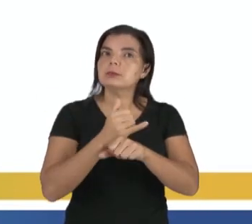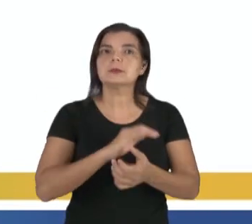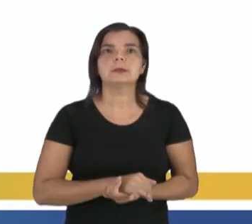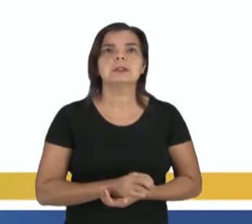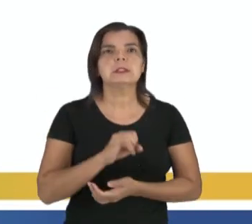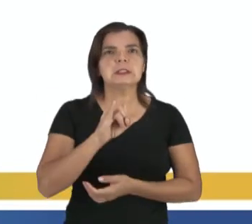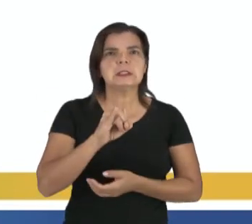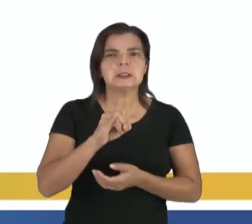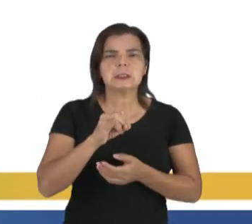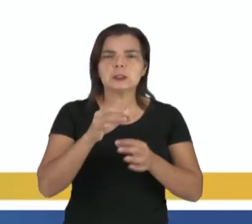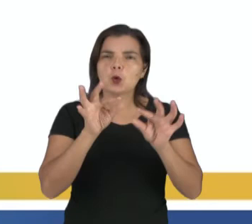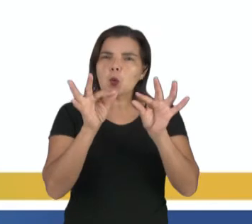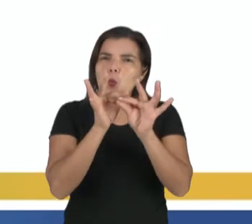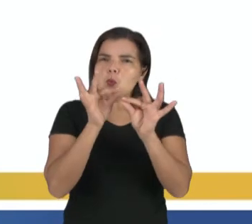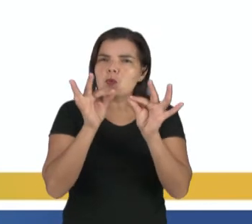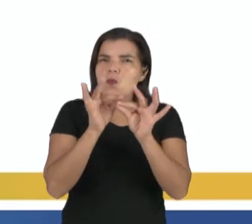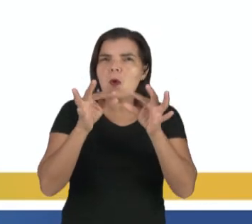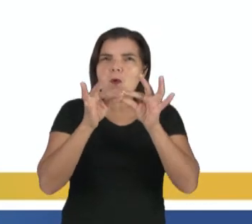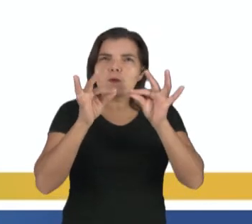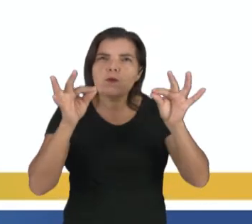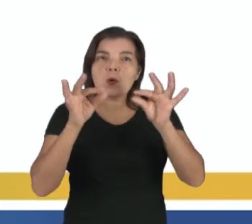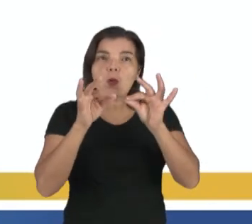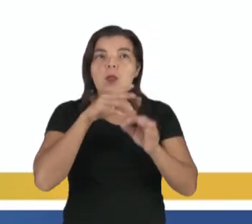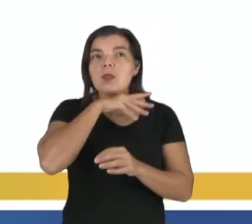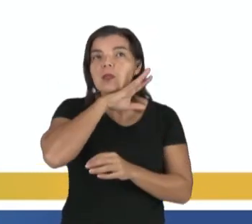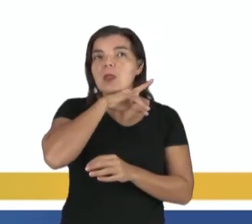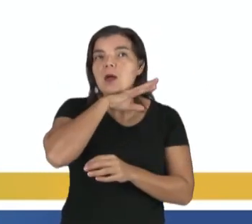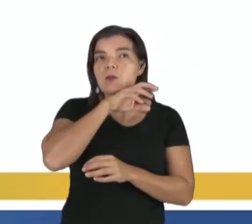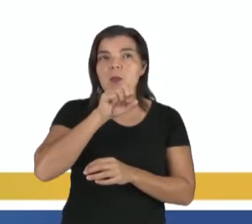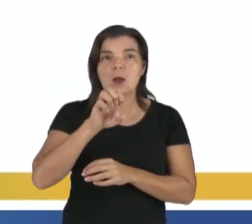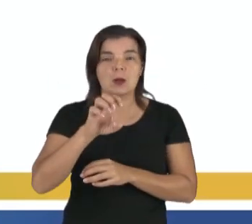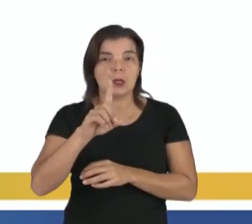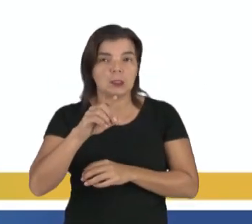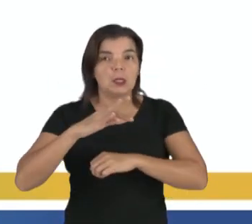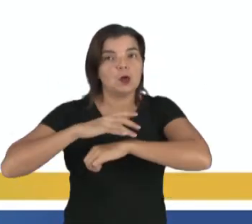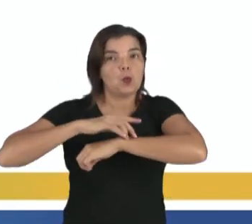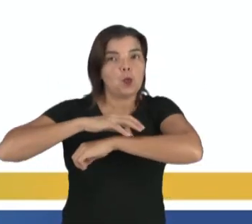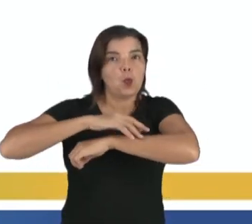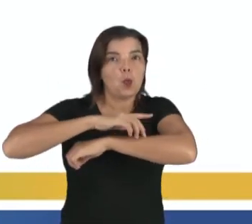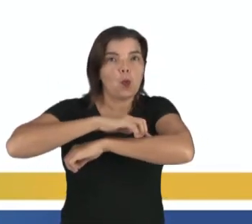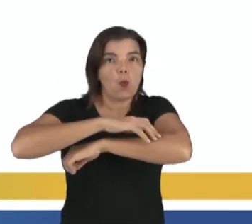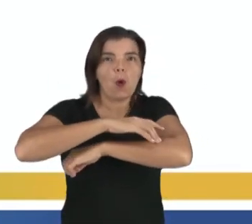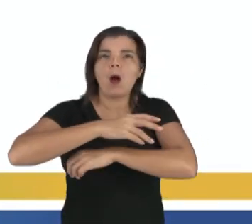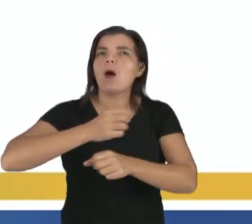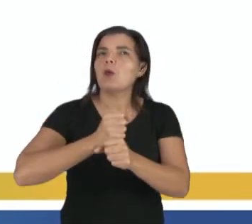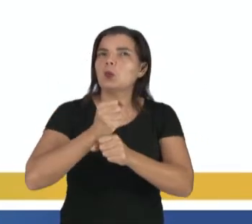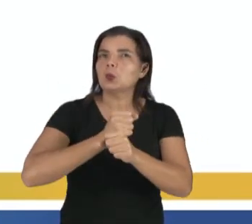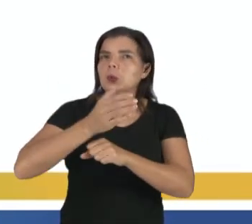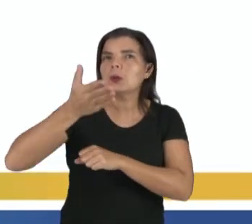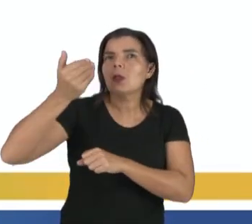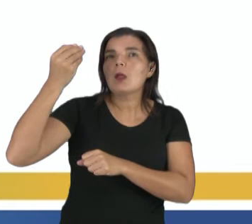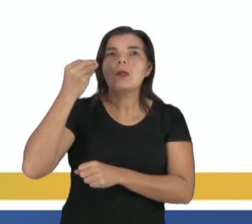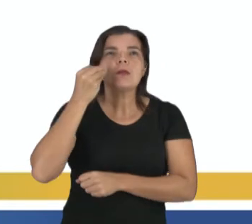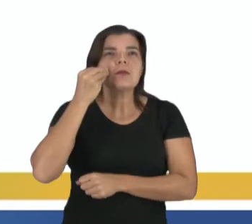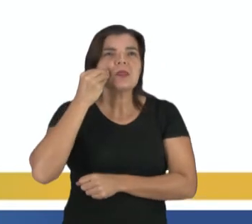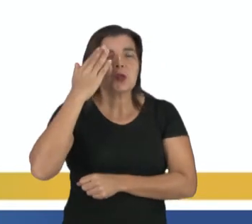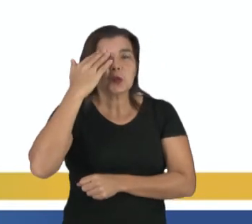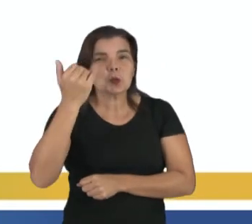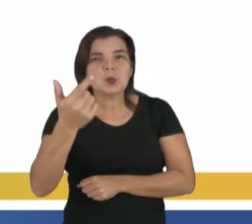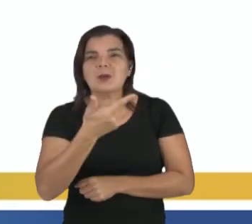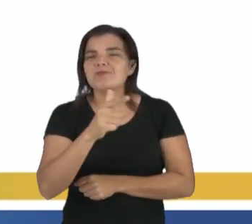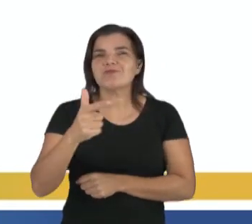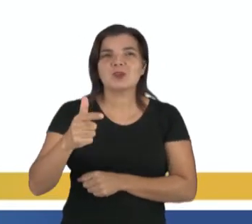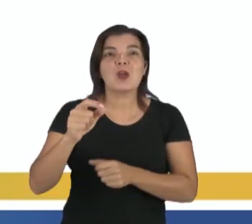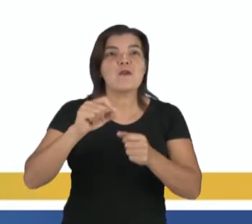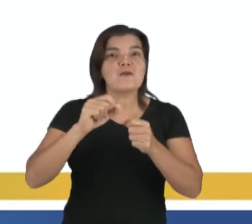Se tecer esse fio é natural para os bichos da seda e as aranhas, há décadas a ciência tenta, sem sucesso,